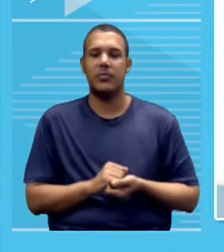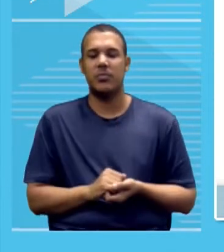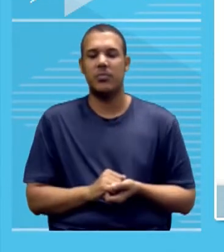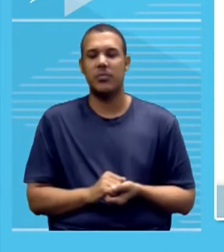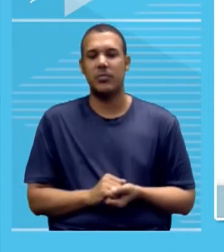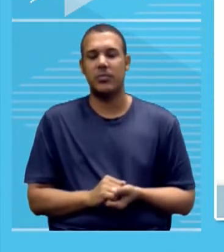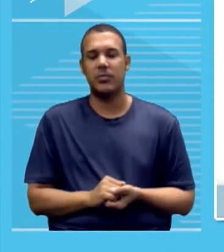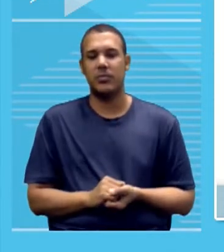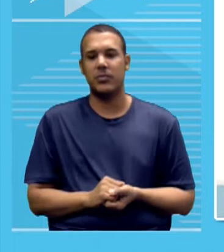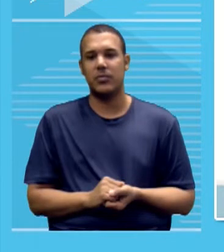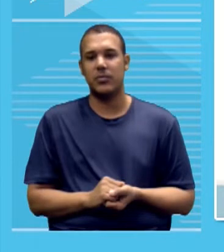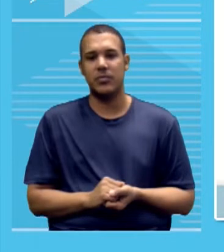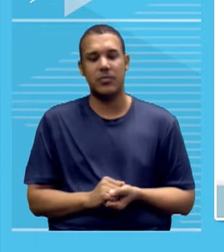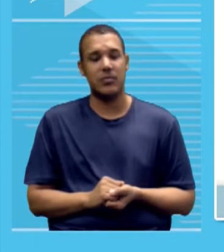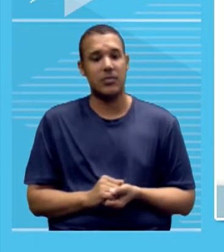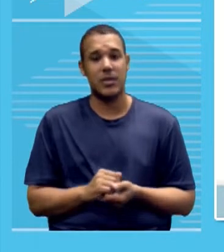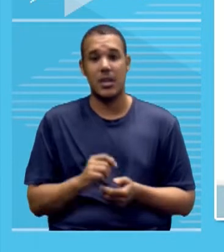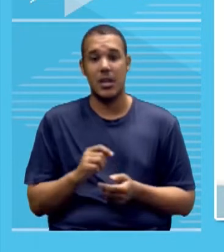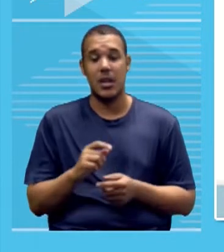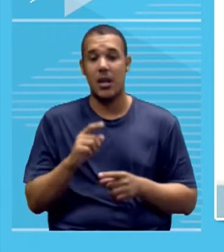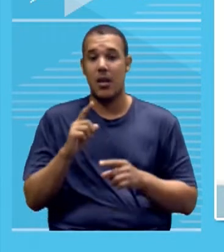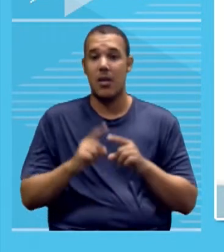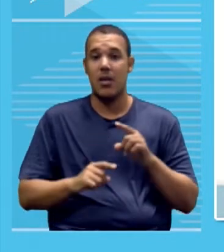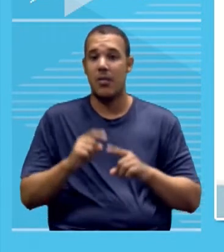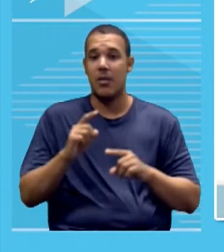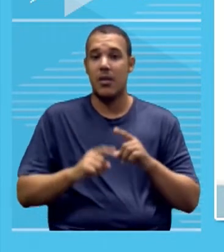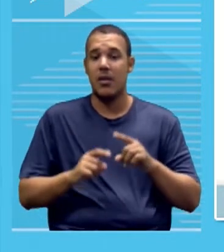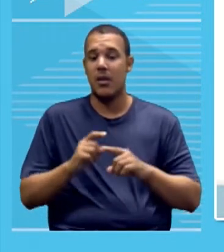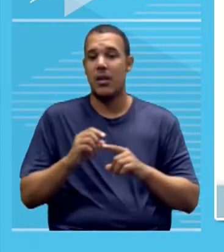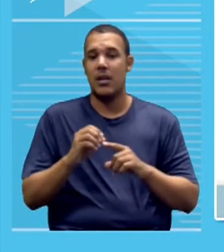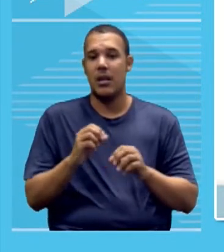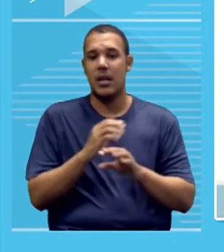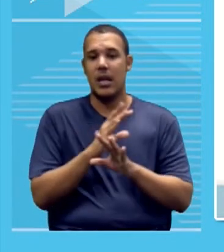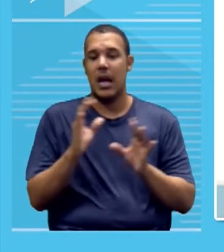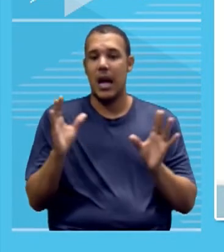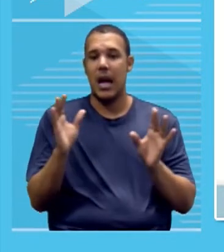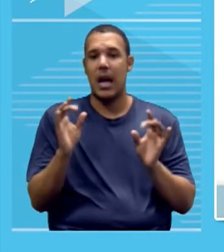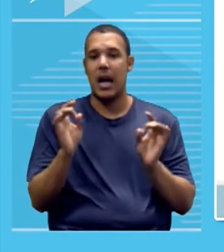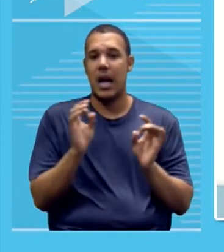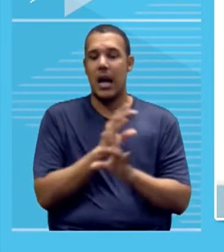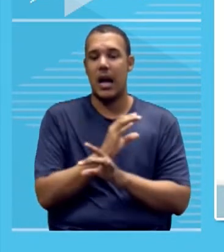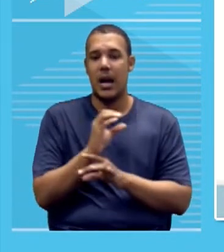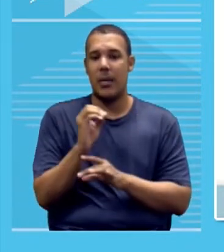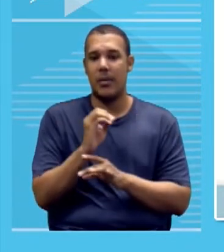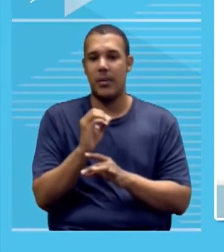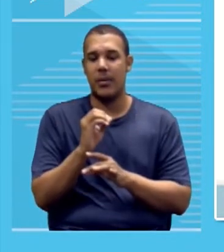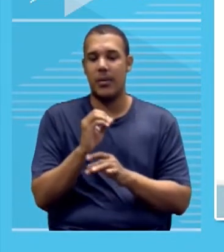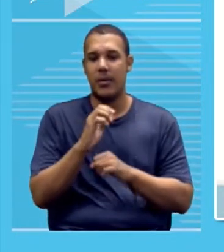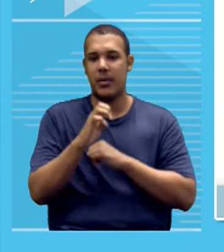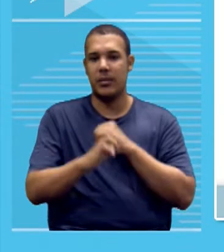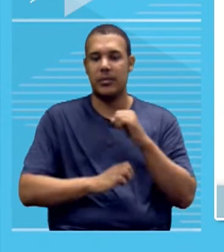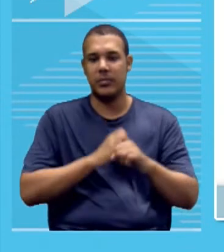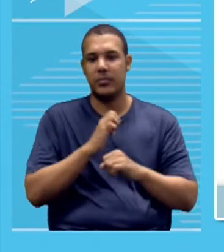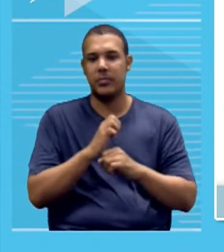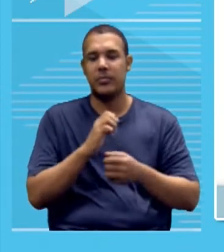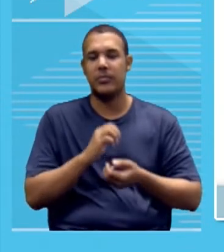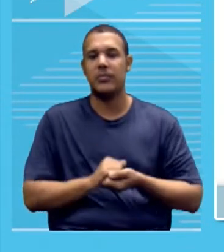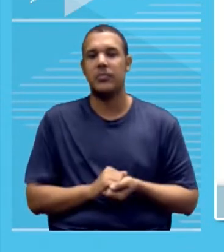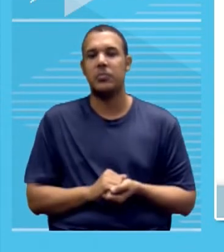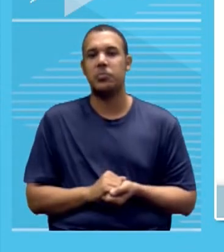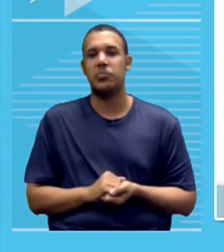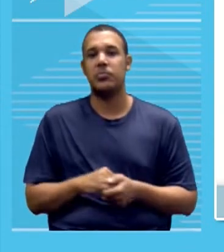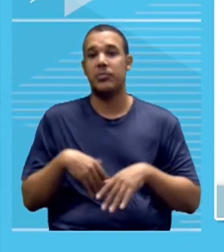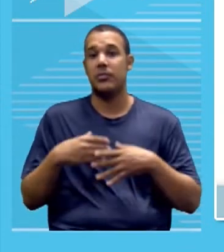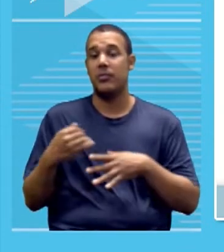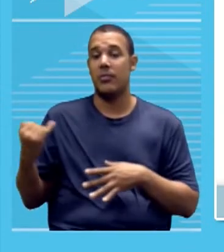algum, ele falou de materiais que anulam a movimentação dos elétrons. Então, isso aqui é muito importante